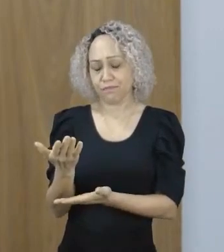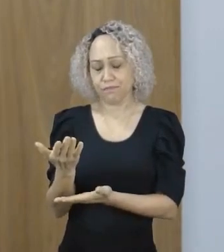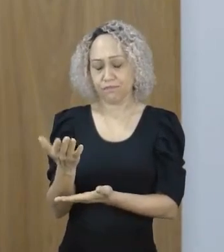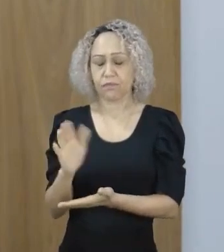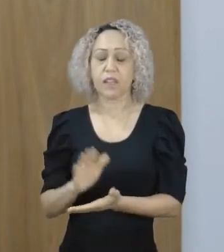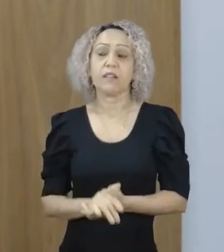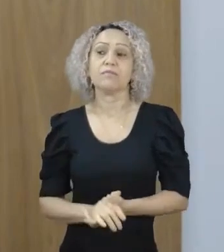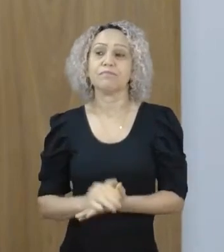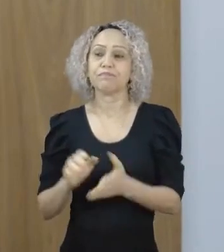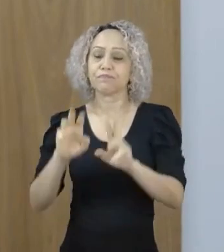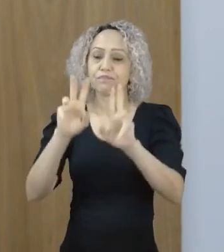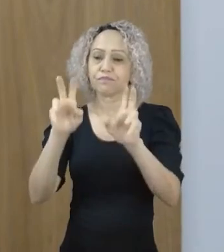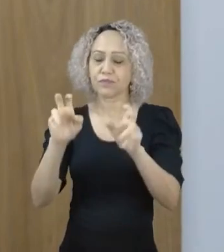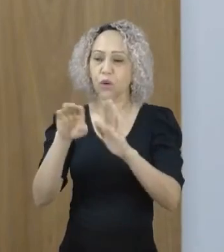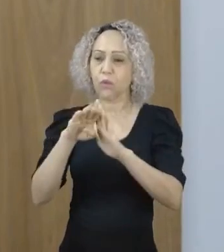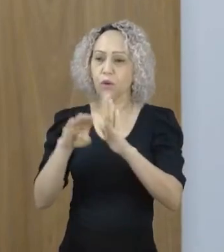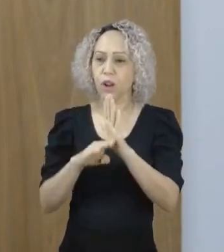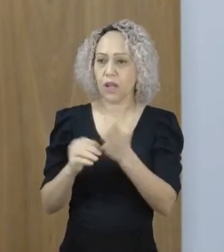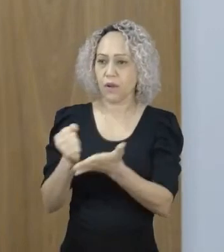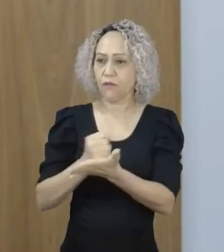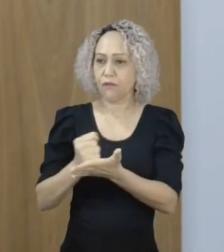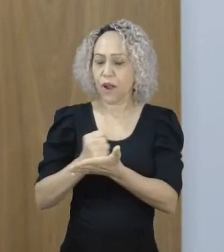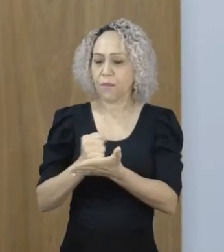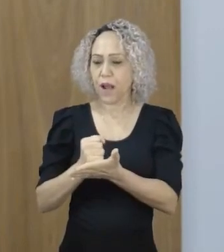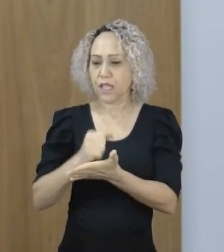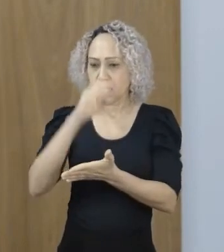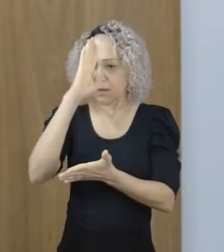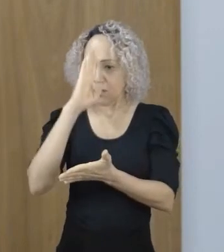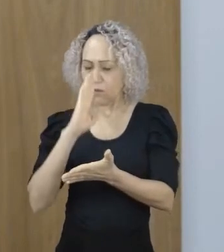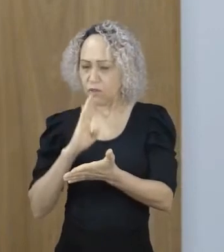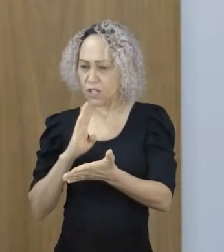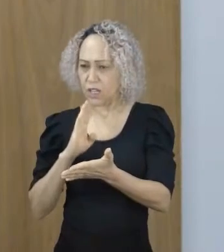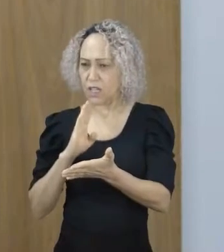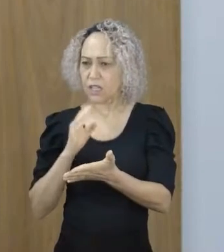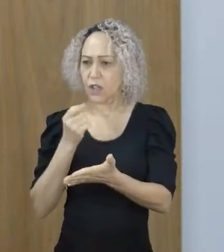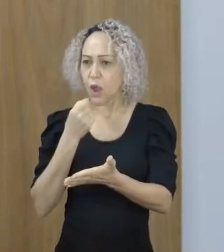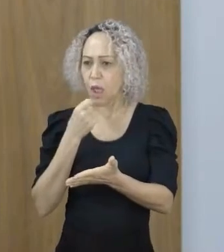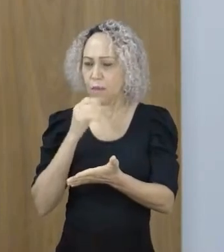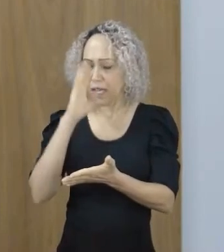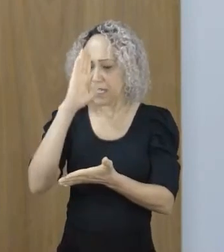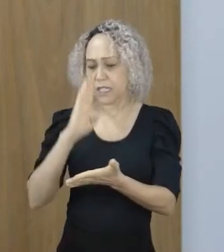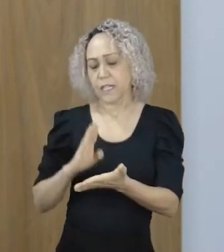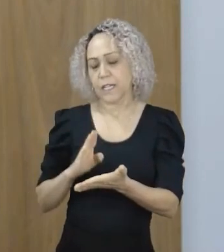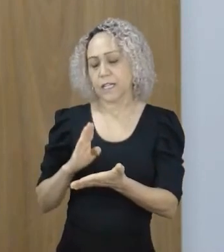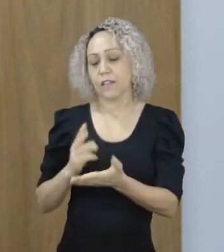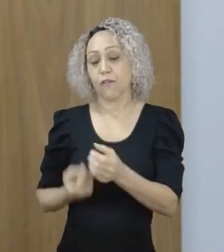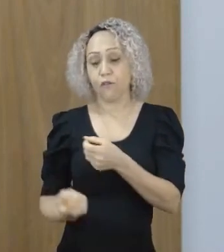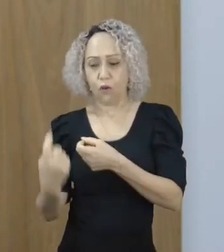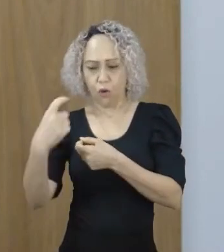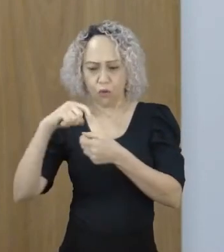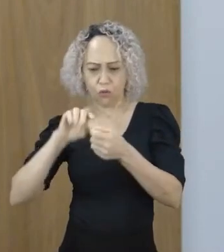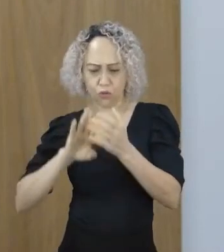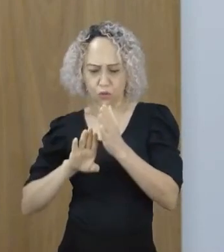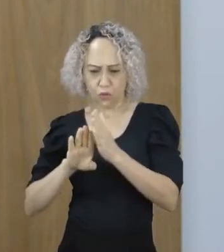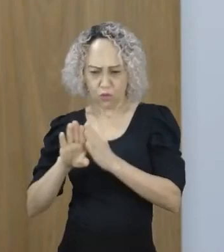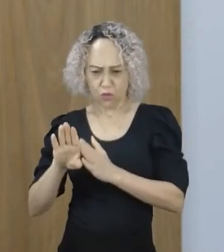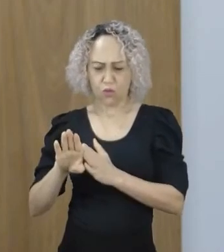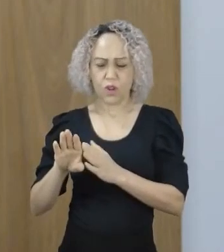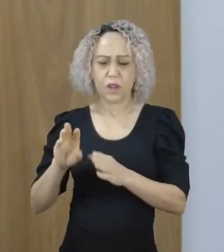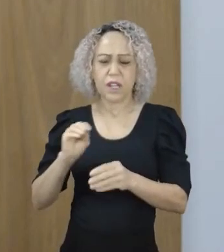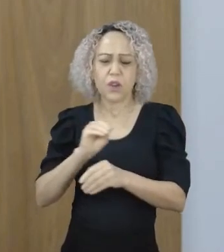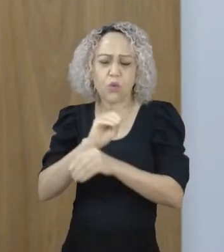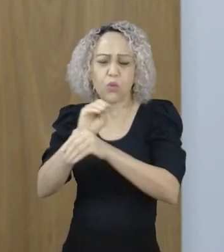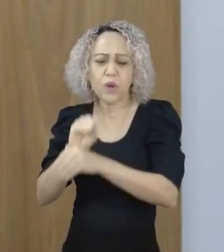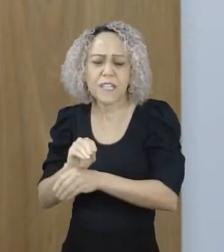Isso. Incorporando outros itens, com um cuidado maior com a população que recebe o Bolsa